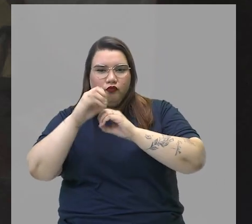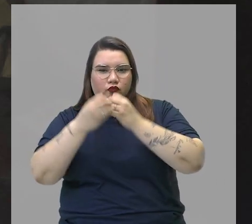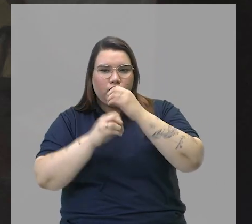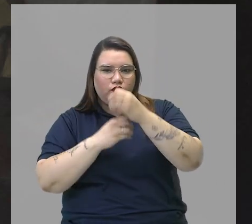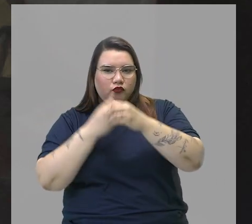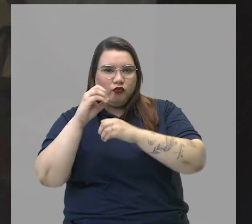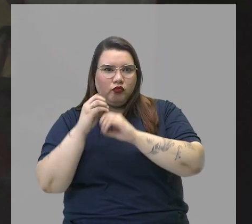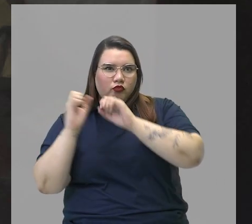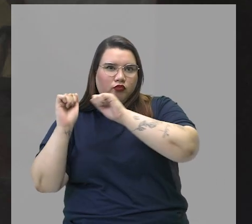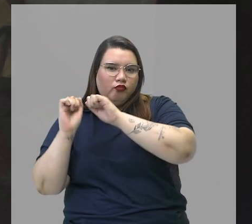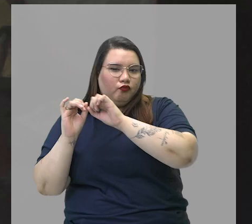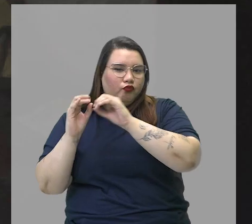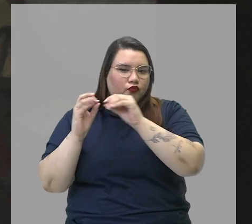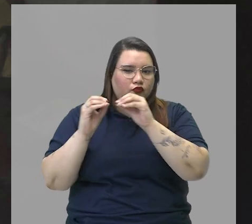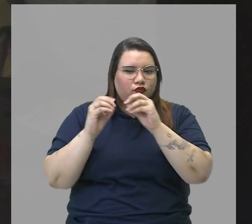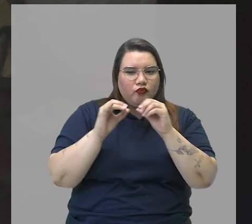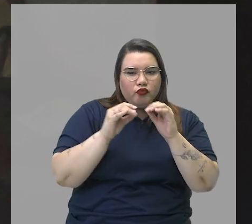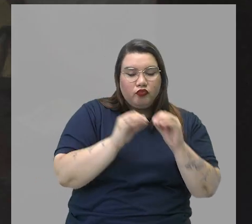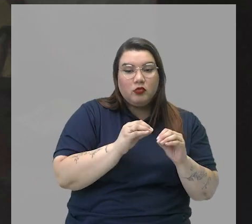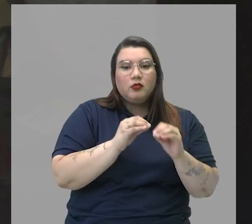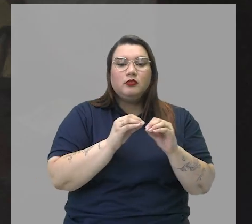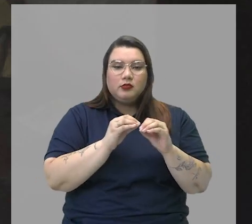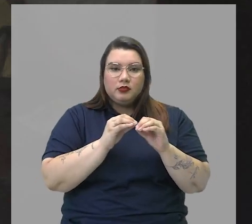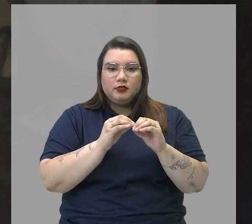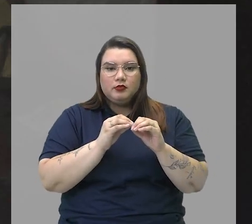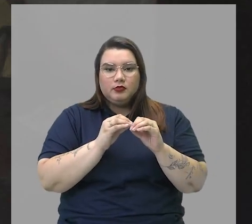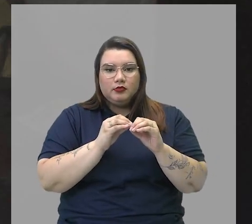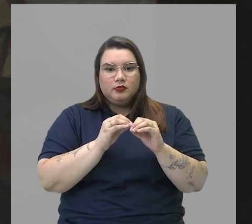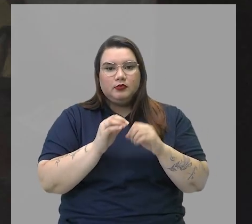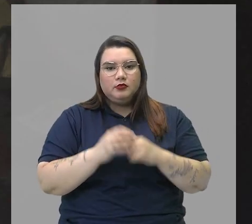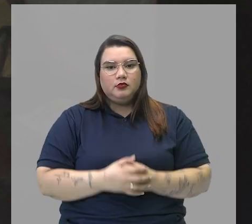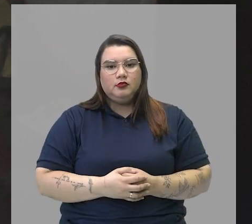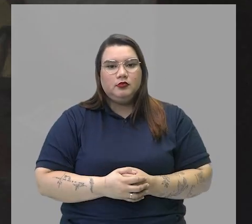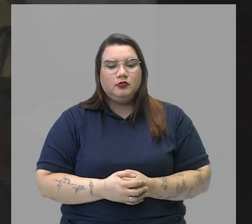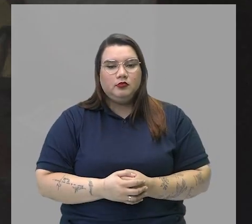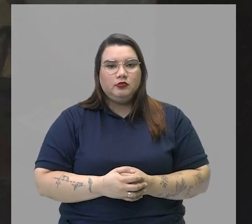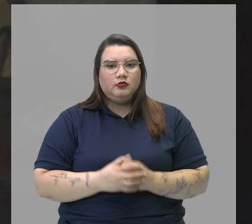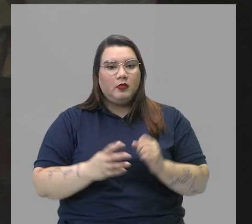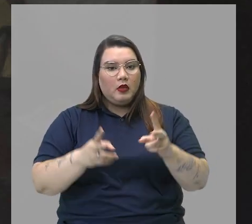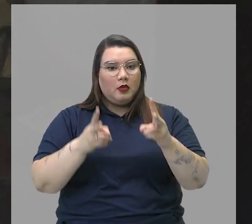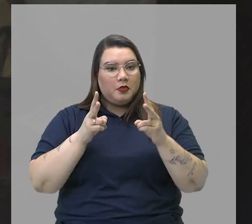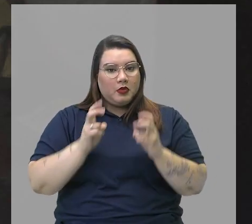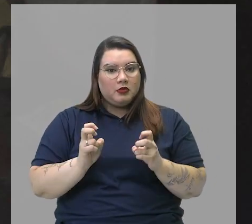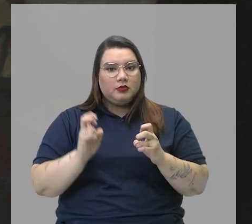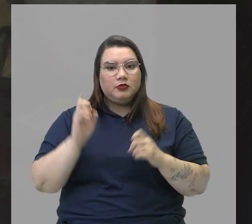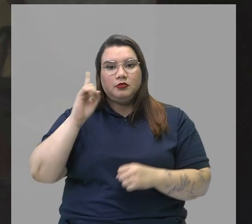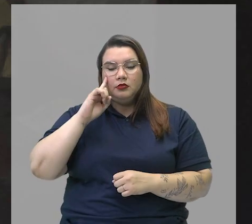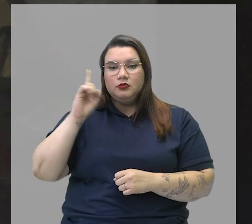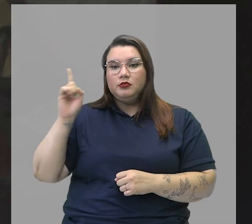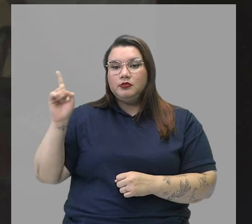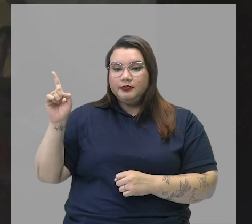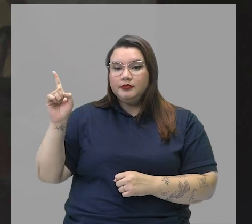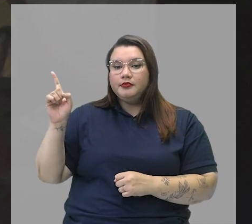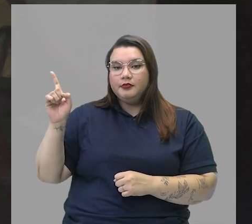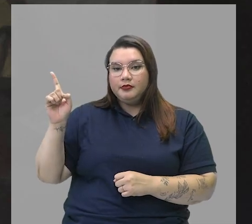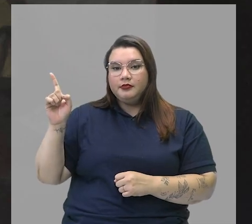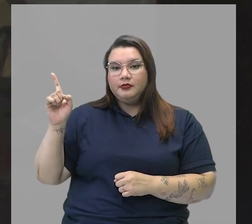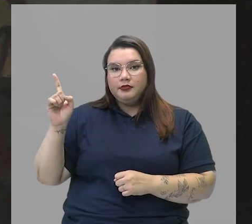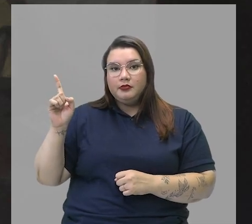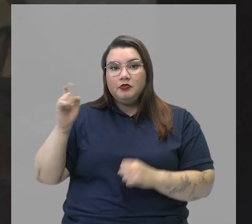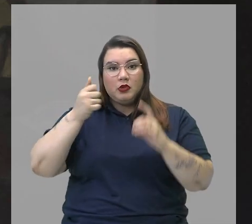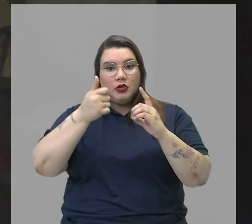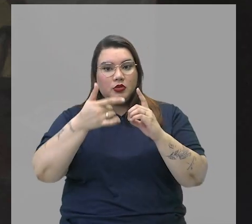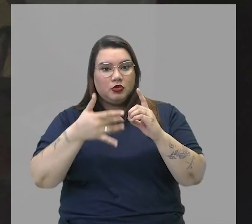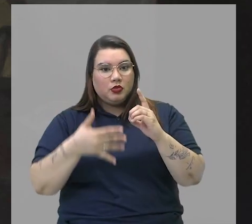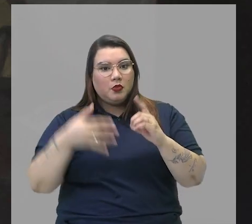de partículas ou corpúsculos. Percebam que Isaac Newton